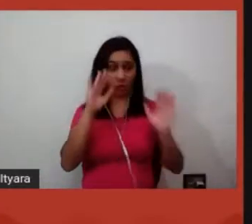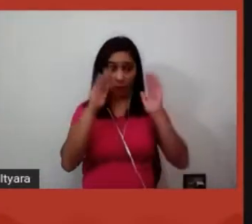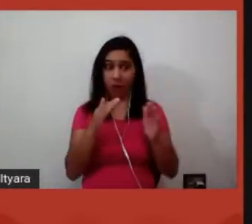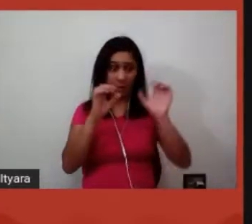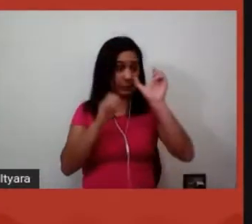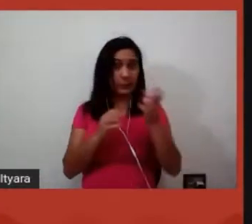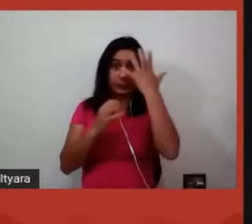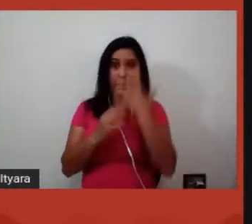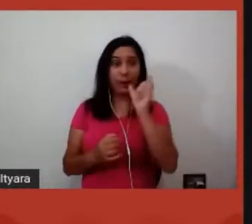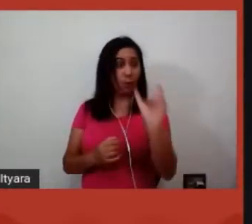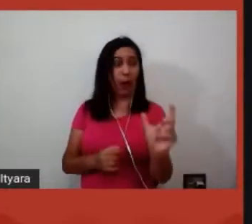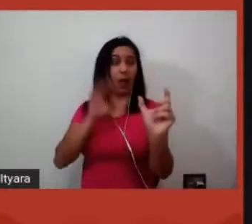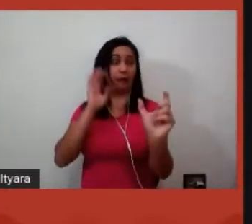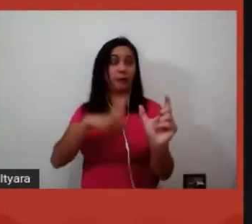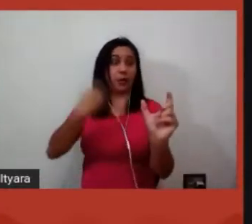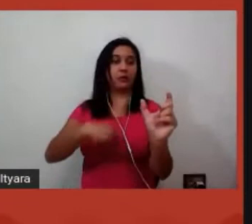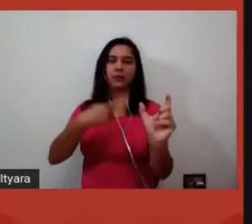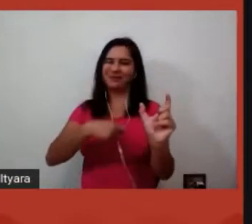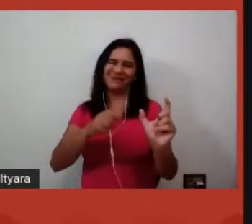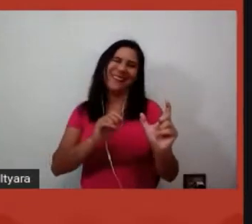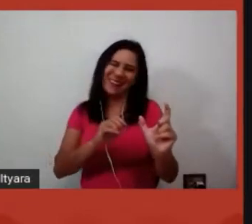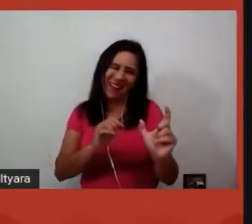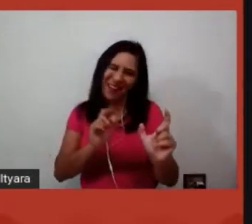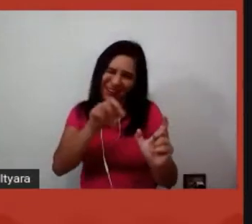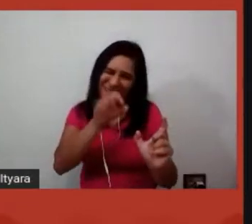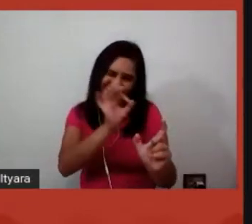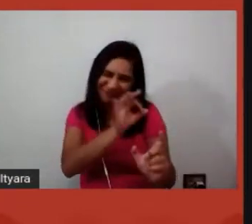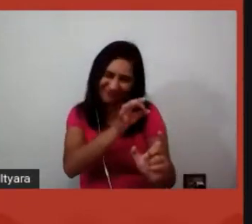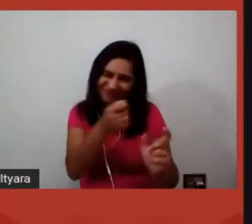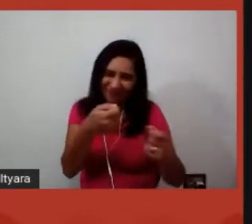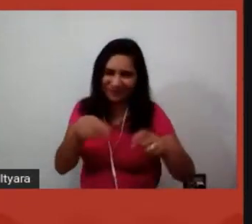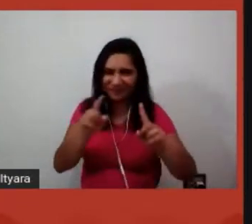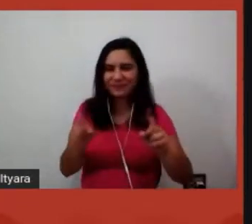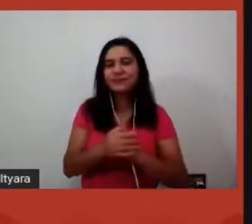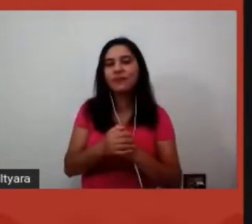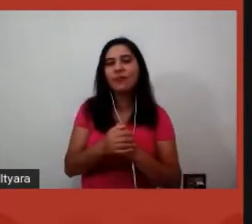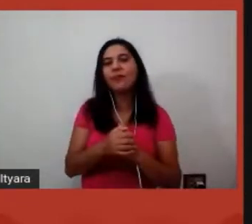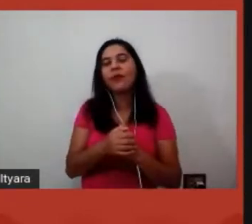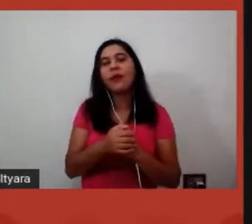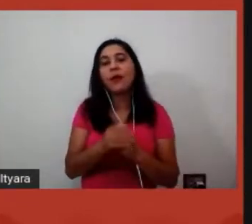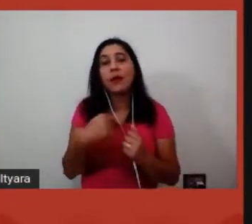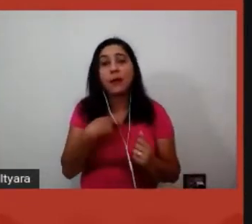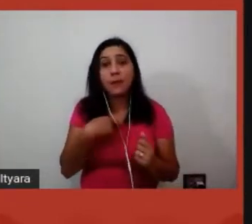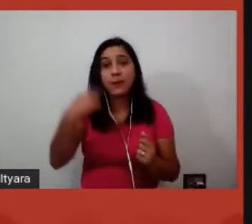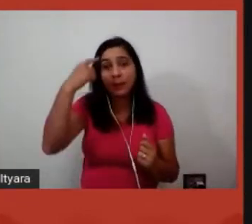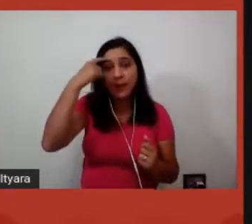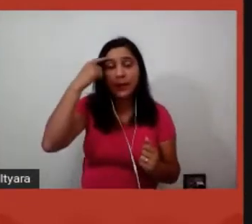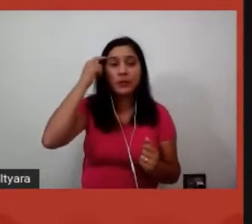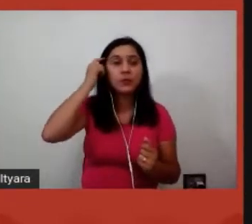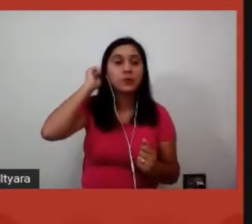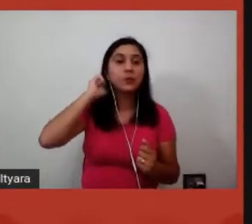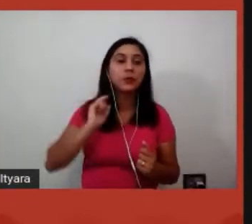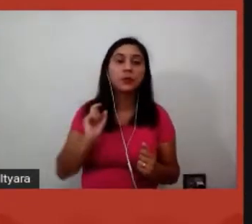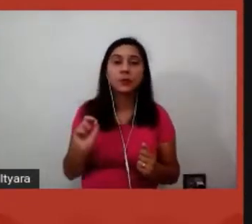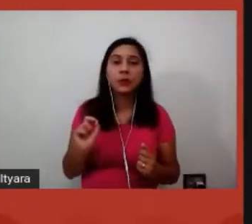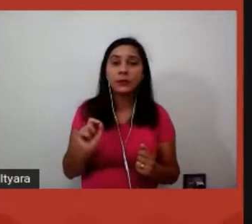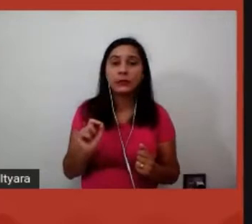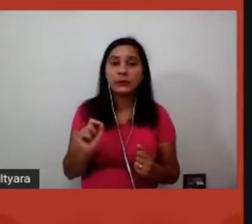mais a sério, né? Mas, assim, eu acho que, na verdade, assim,